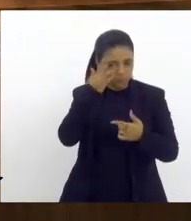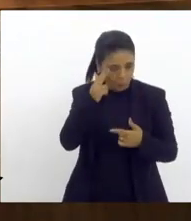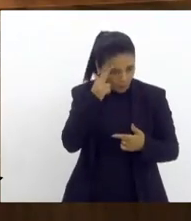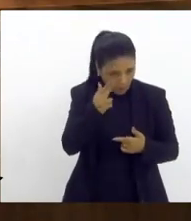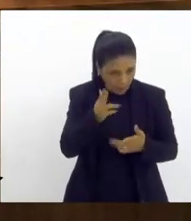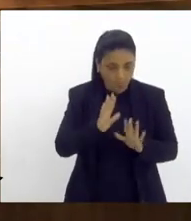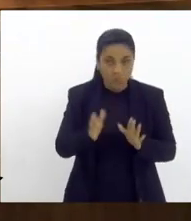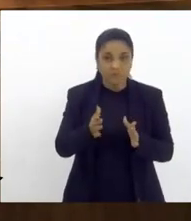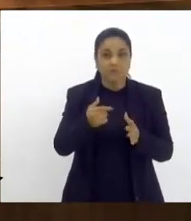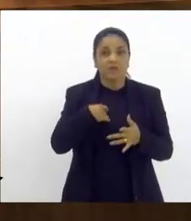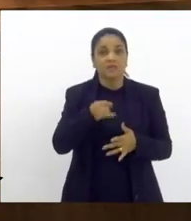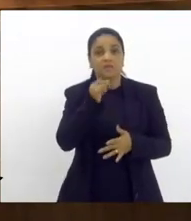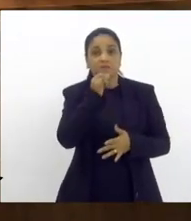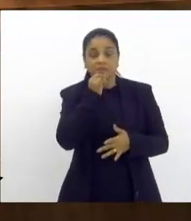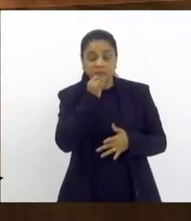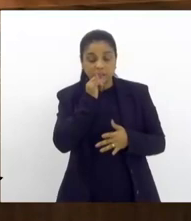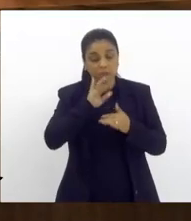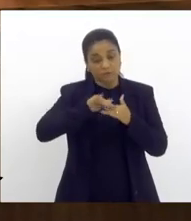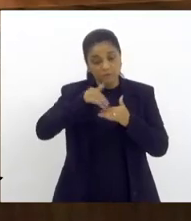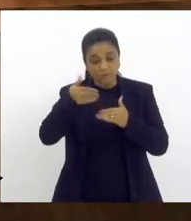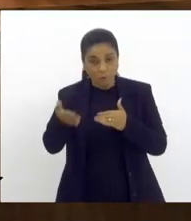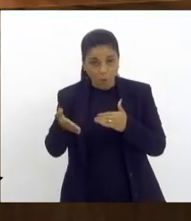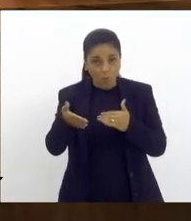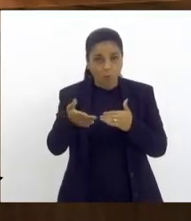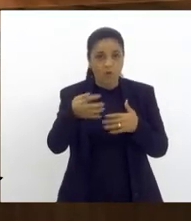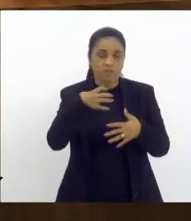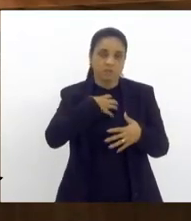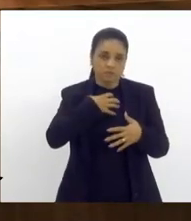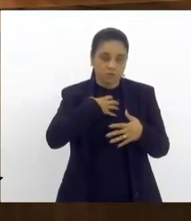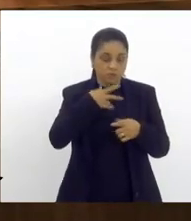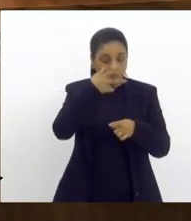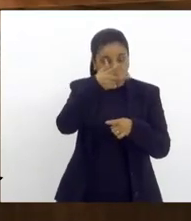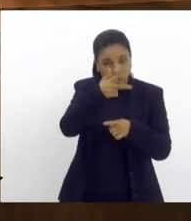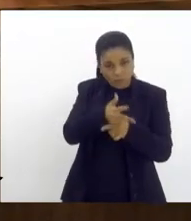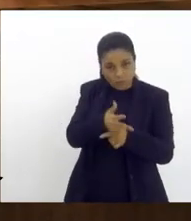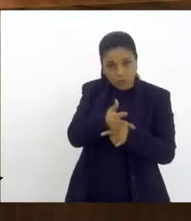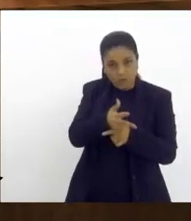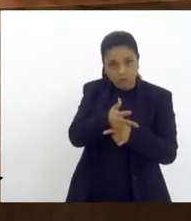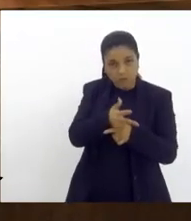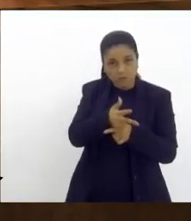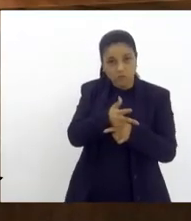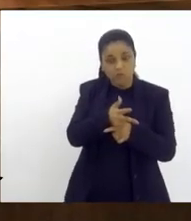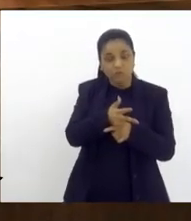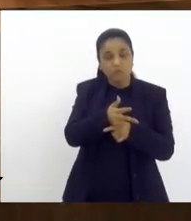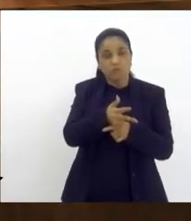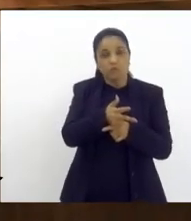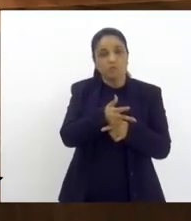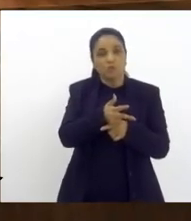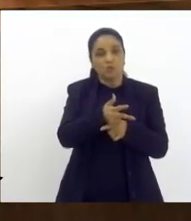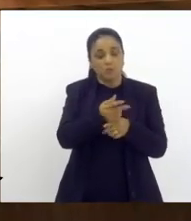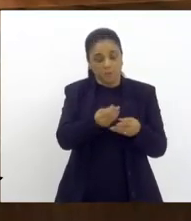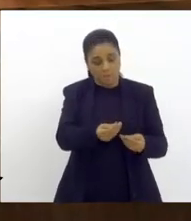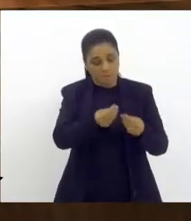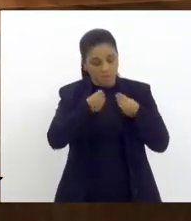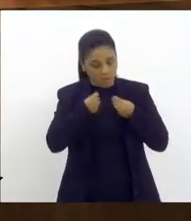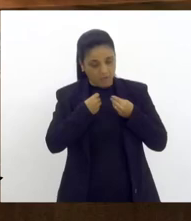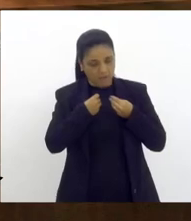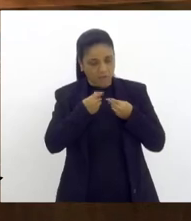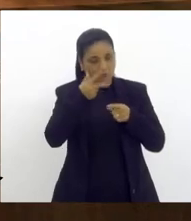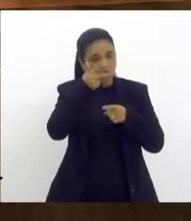e ele tava triste que tava de fora porque o vídeo que ele diz quando alguém né me manda um vídeo dele